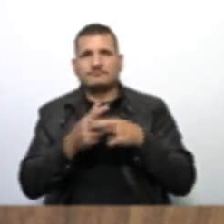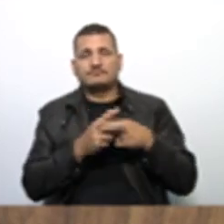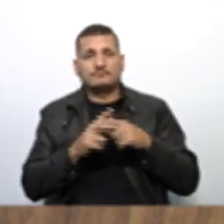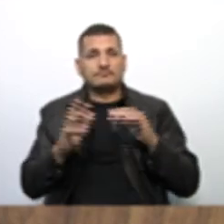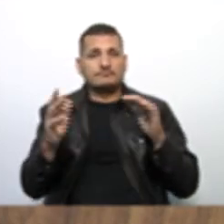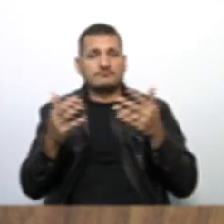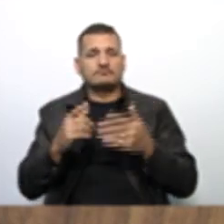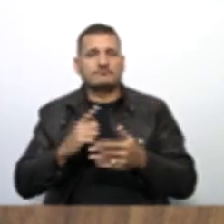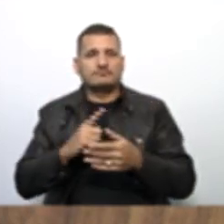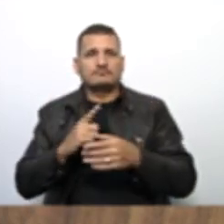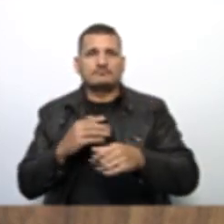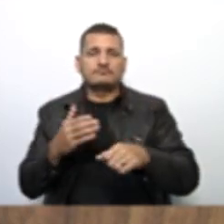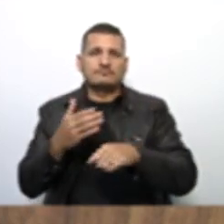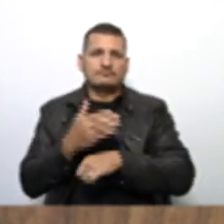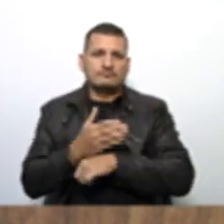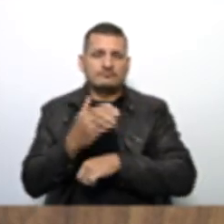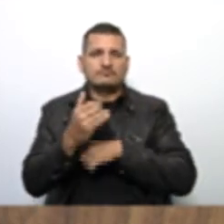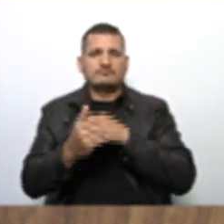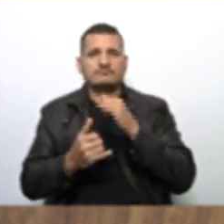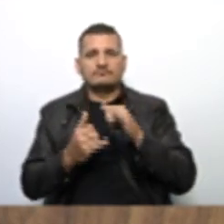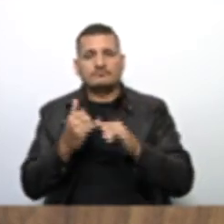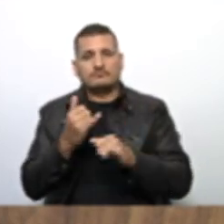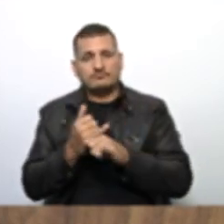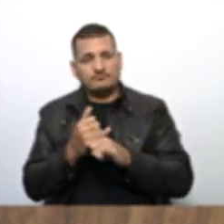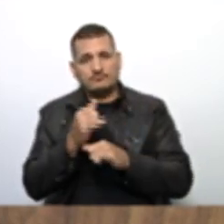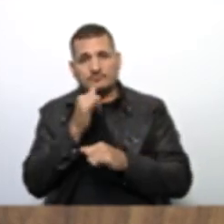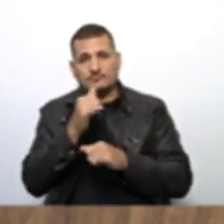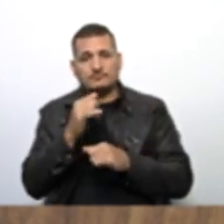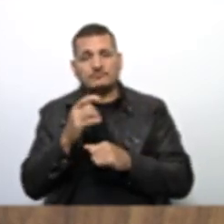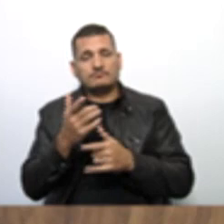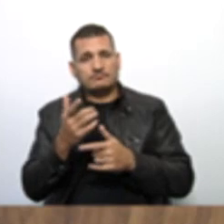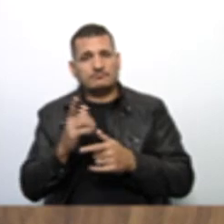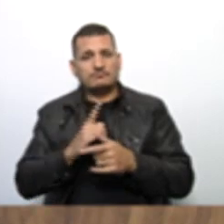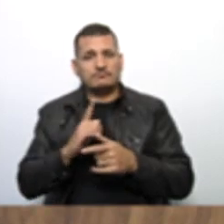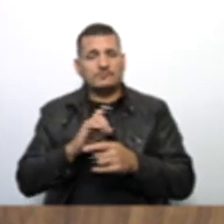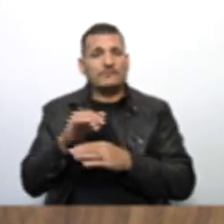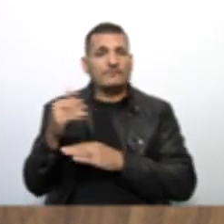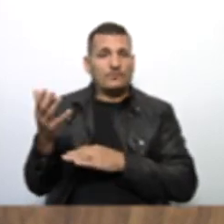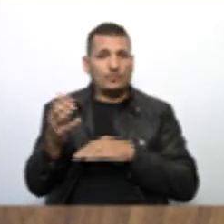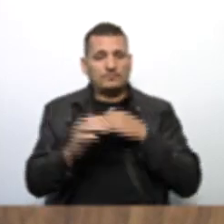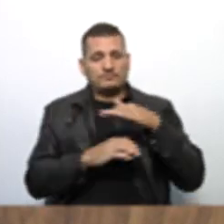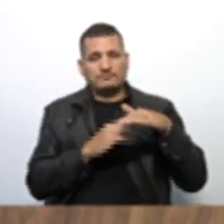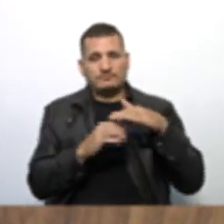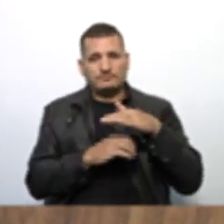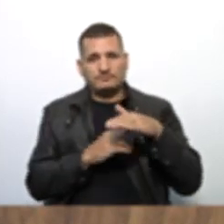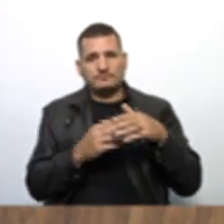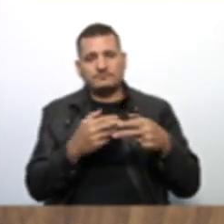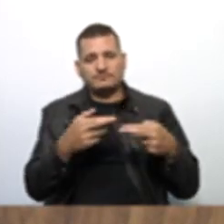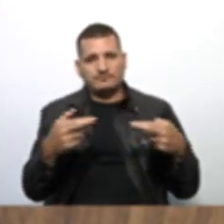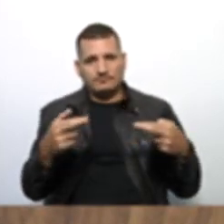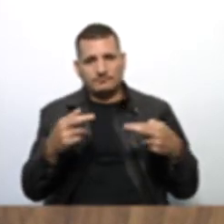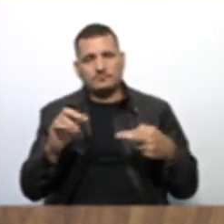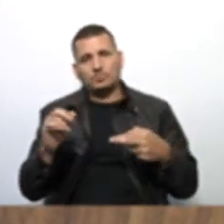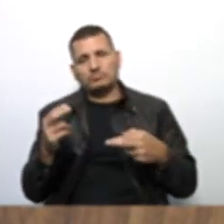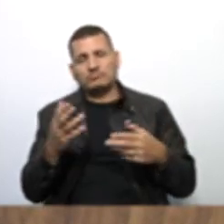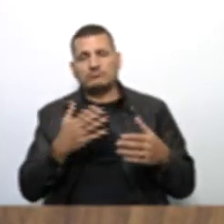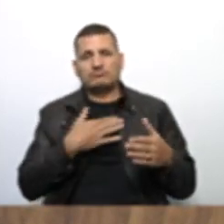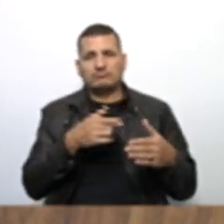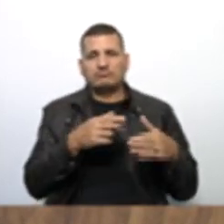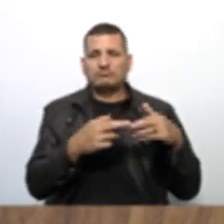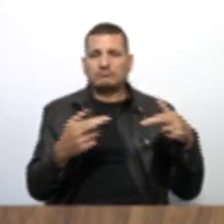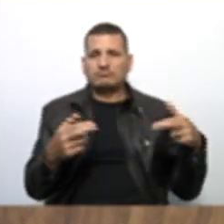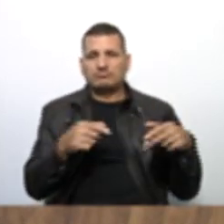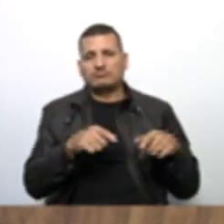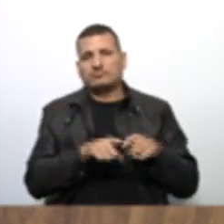tenham acesso, através da internet, se isso estiver fora do mesmo ambiente, da mesma rede, ou através da minha própria rede, se isso